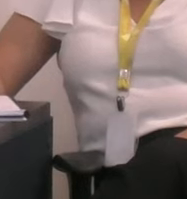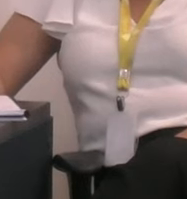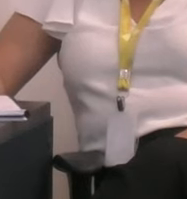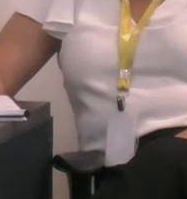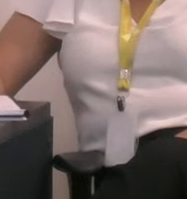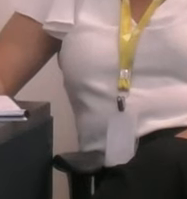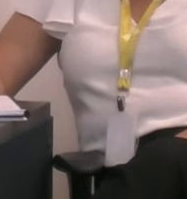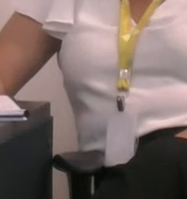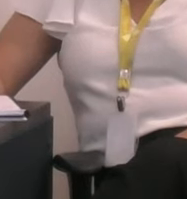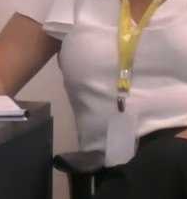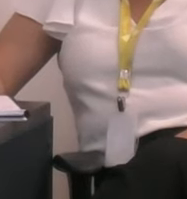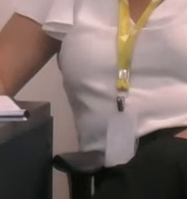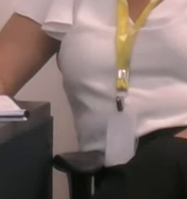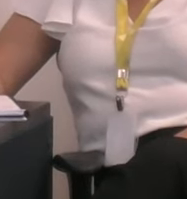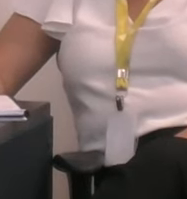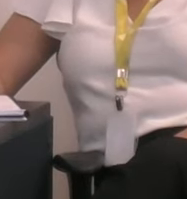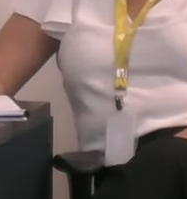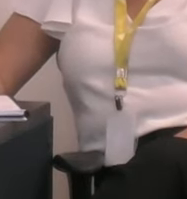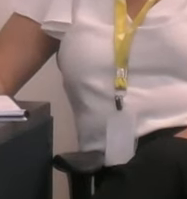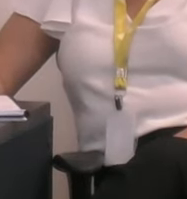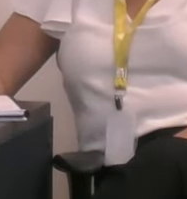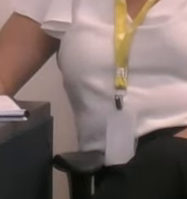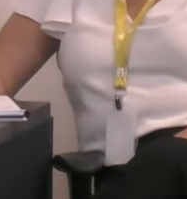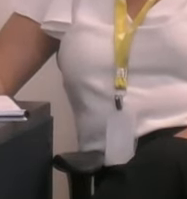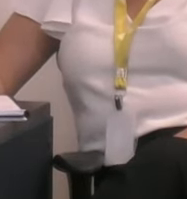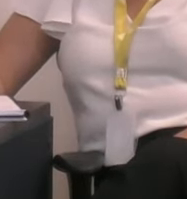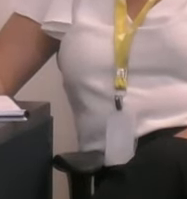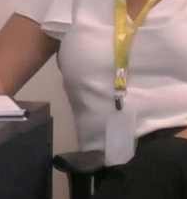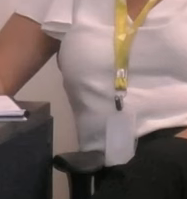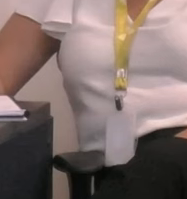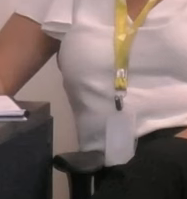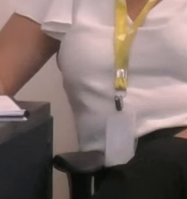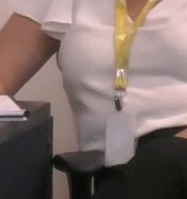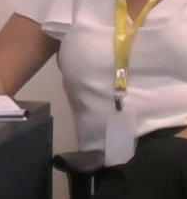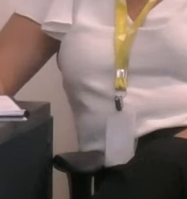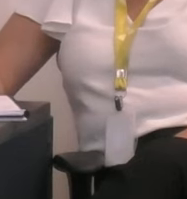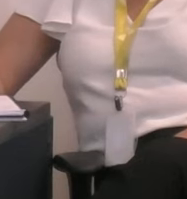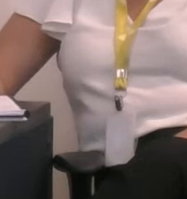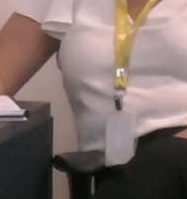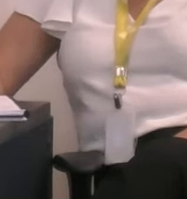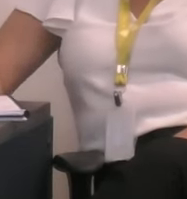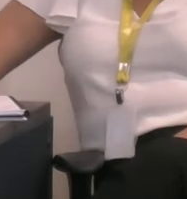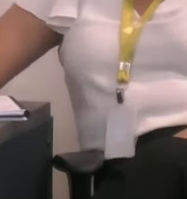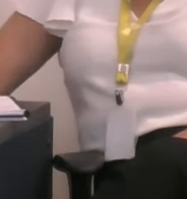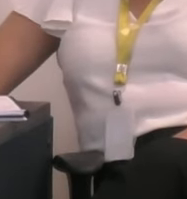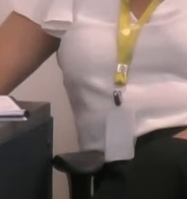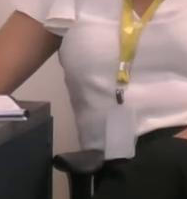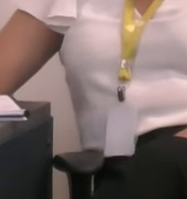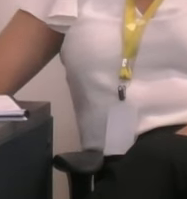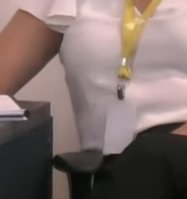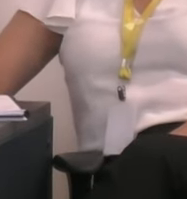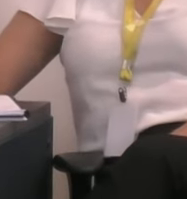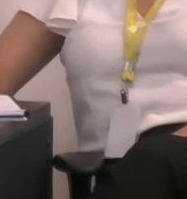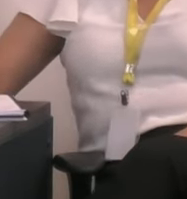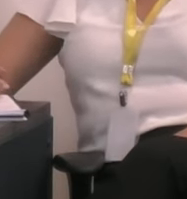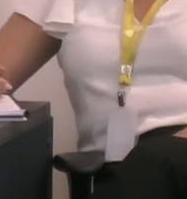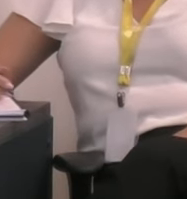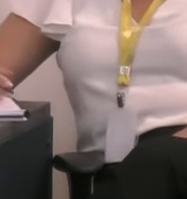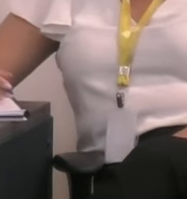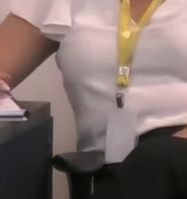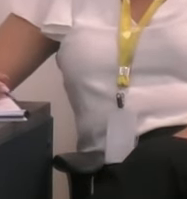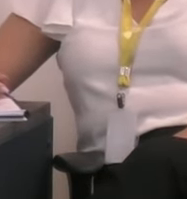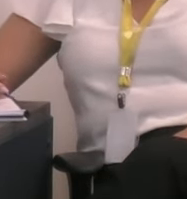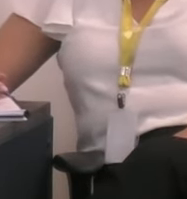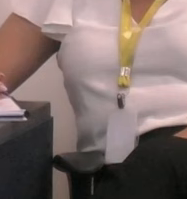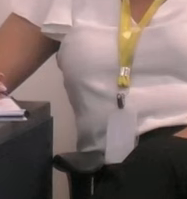posso fornecer a essa CPI, caso seja de interesse, de 13 anos de requerimento do morador cujo poste estava caindo na sua